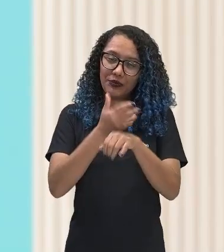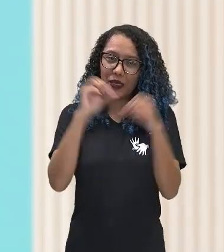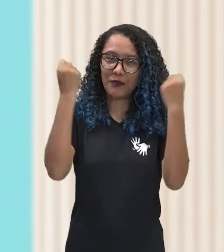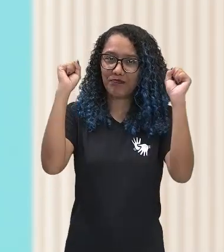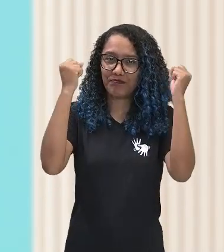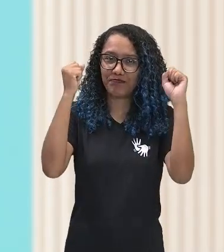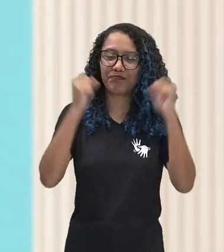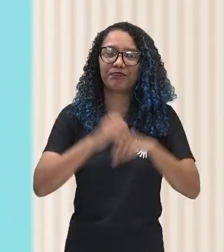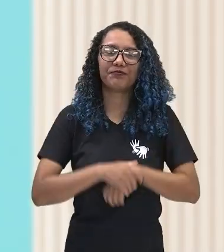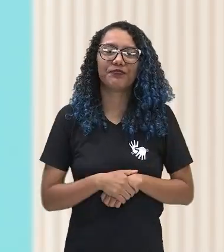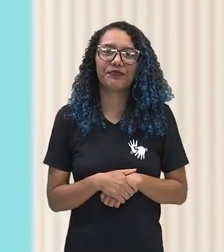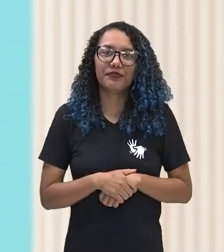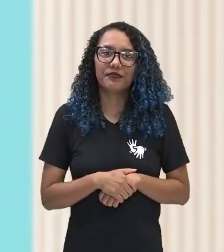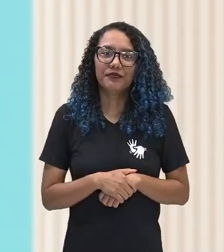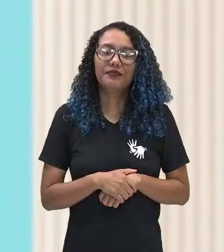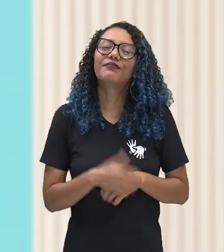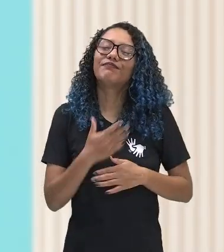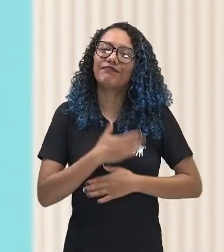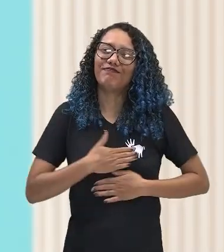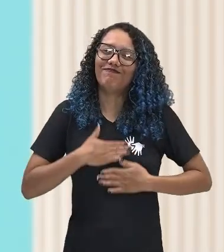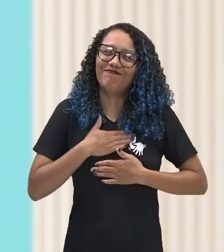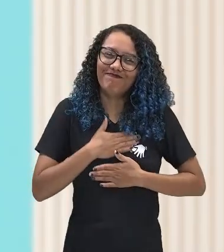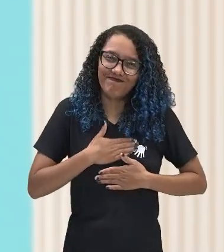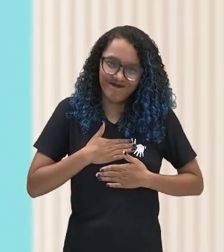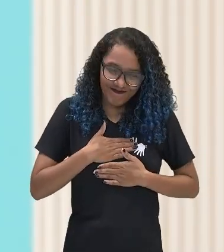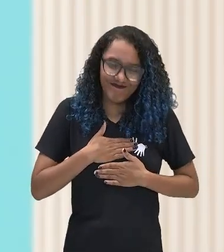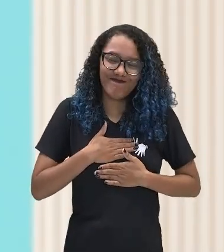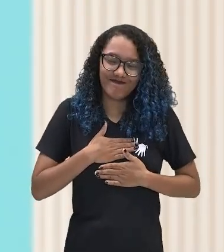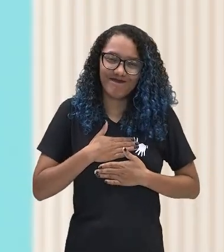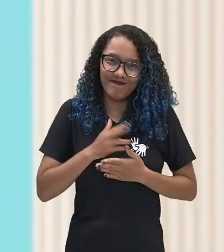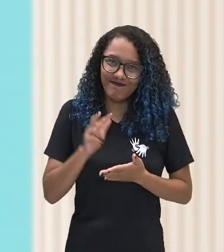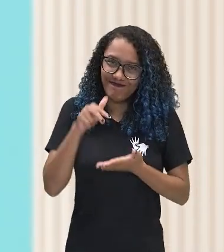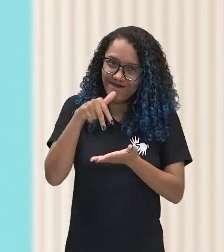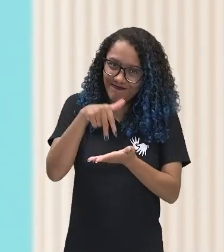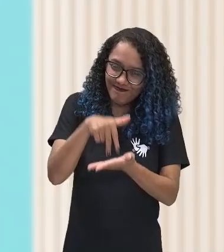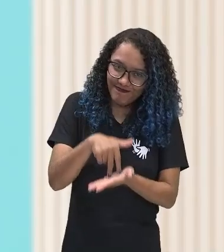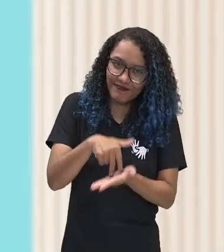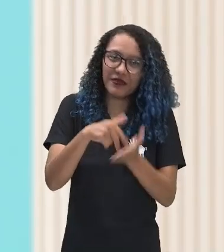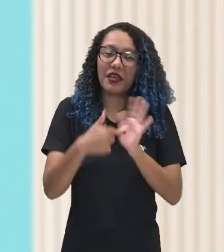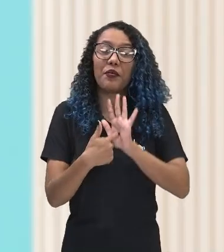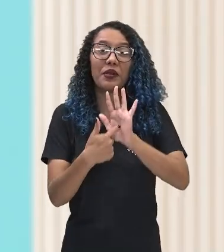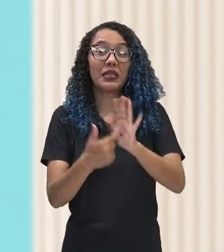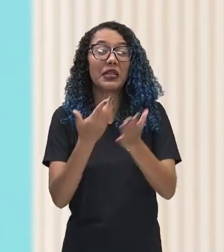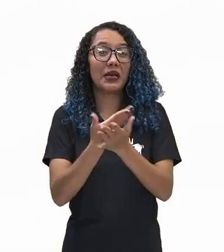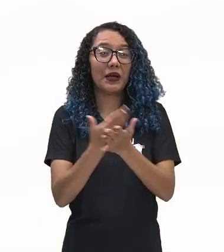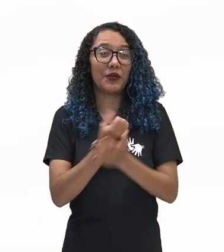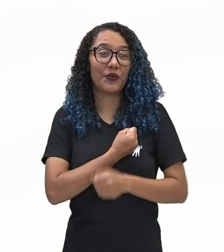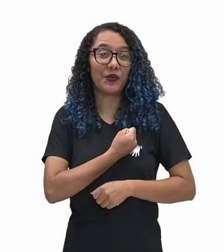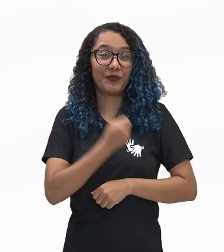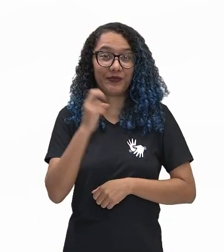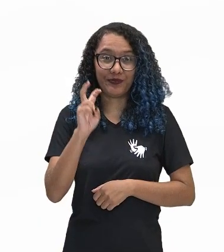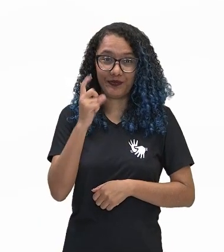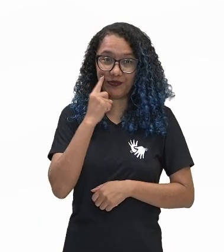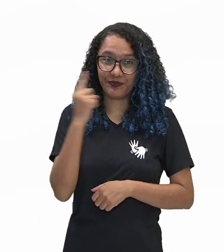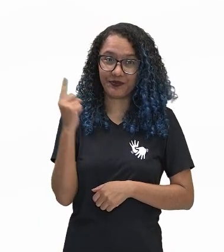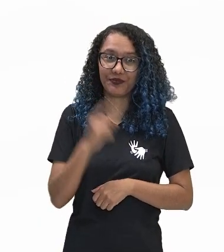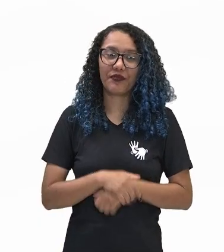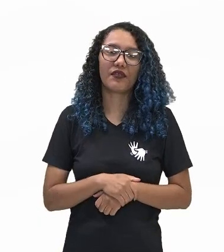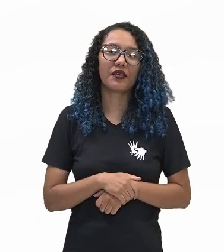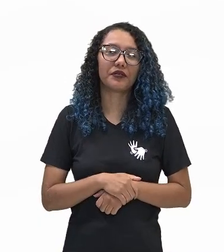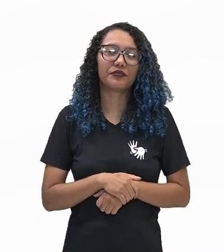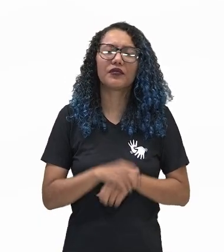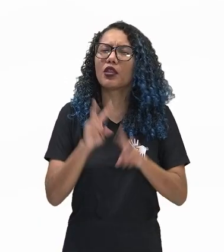educação física e é um prazer imenso trazer para vocês a nossa aula número C com objeto do